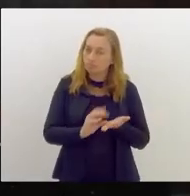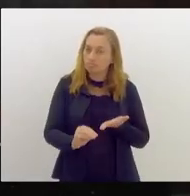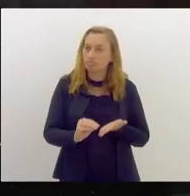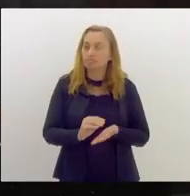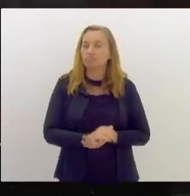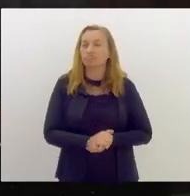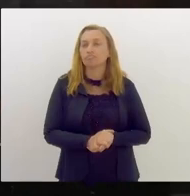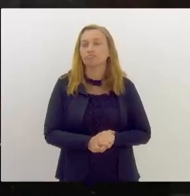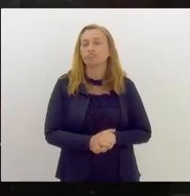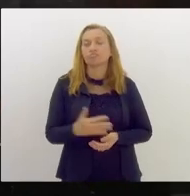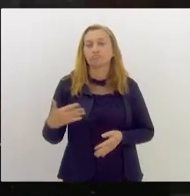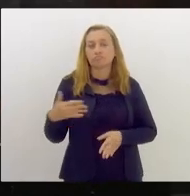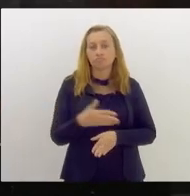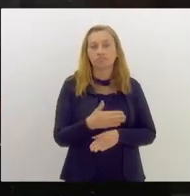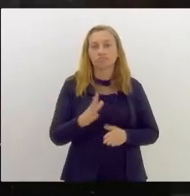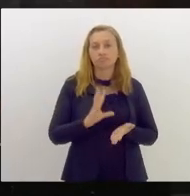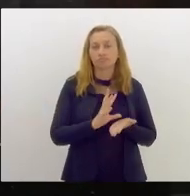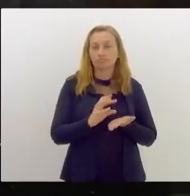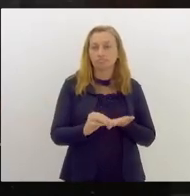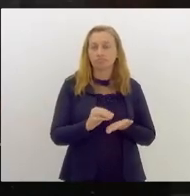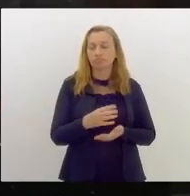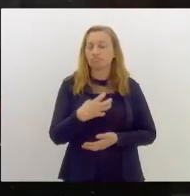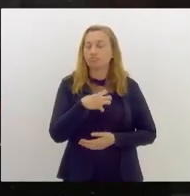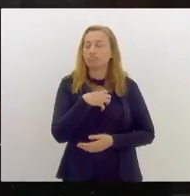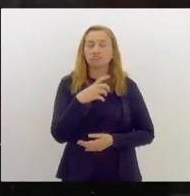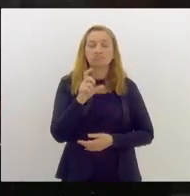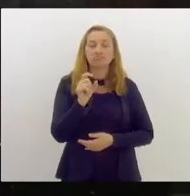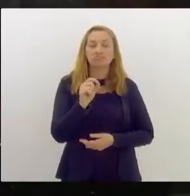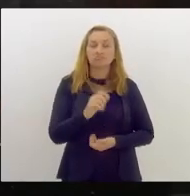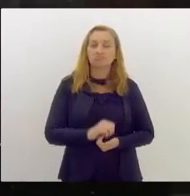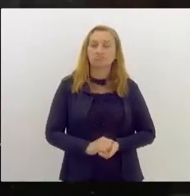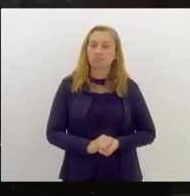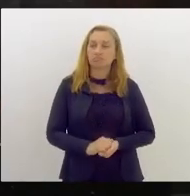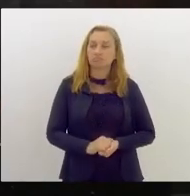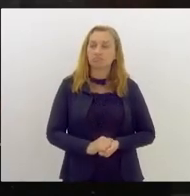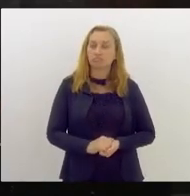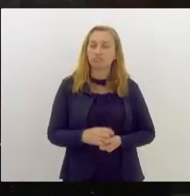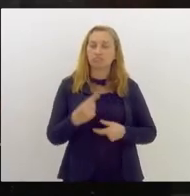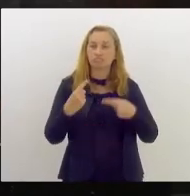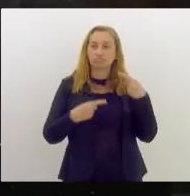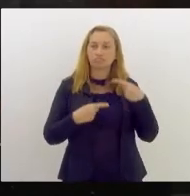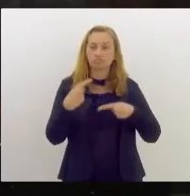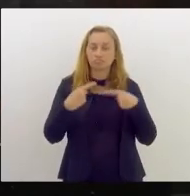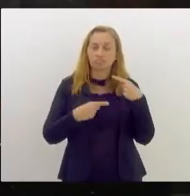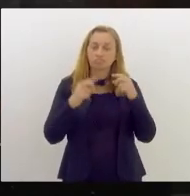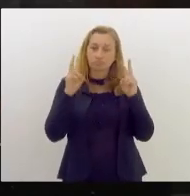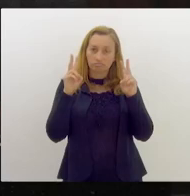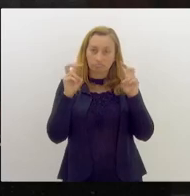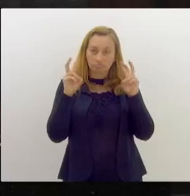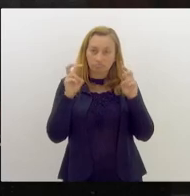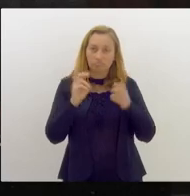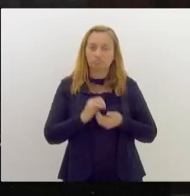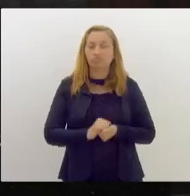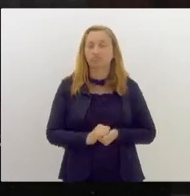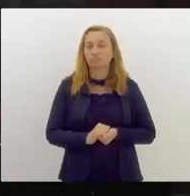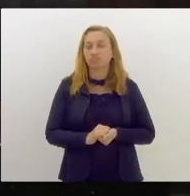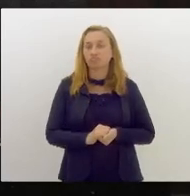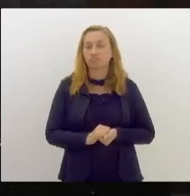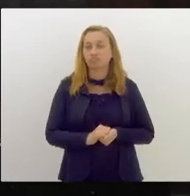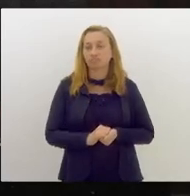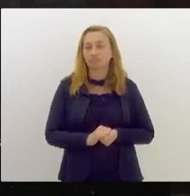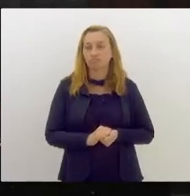veio a pauta foi no sentido de discutir um tema que está